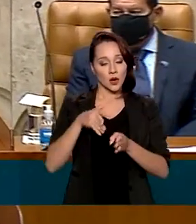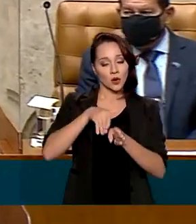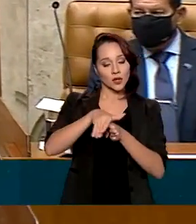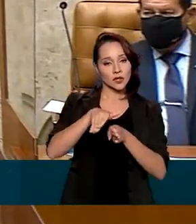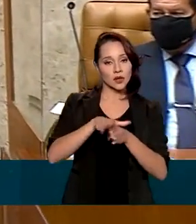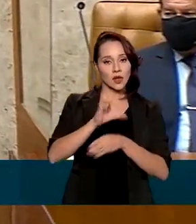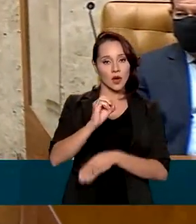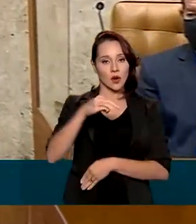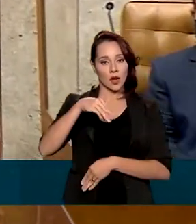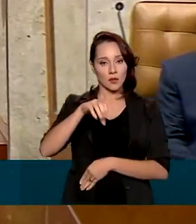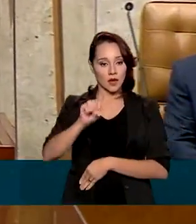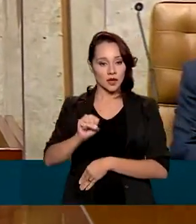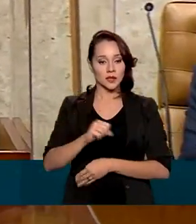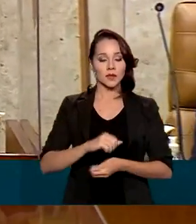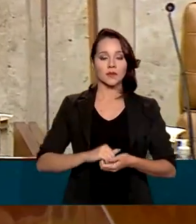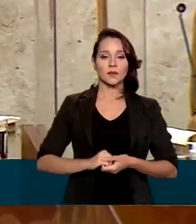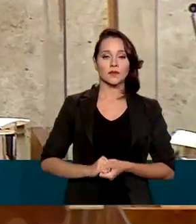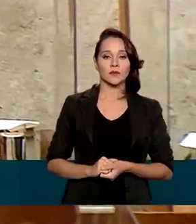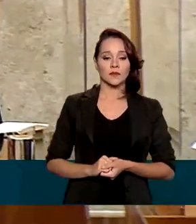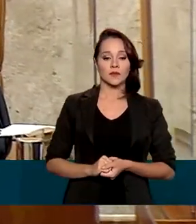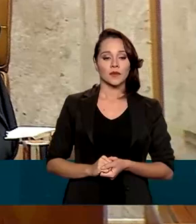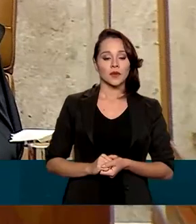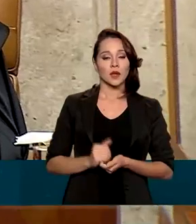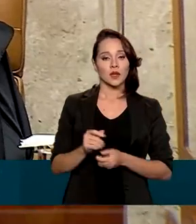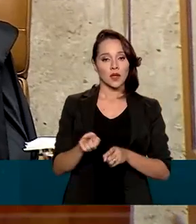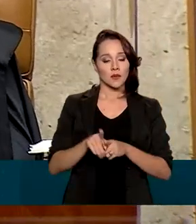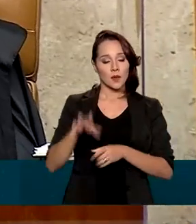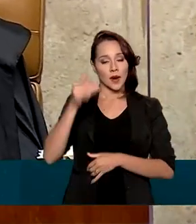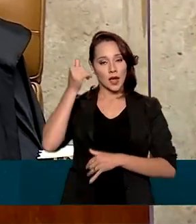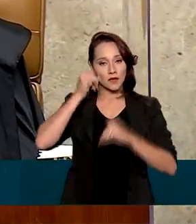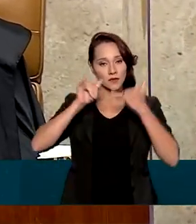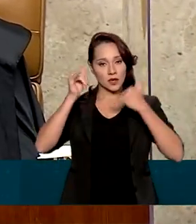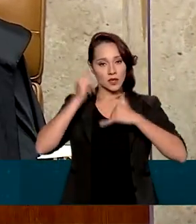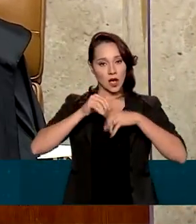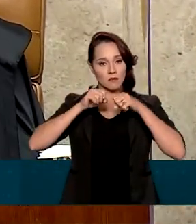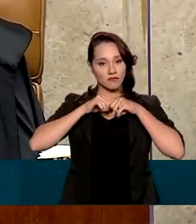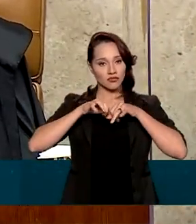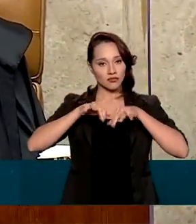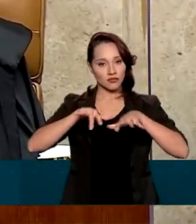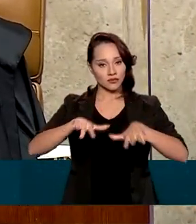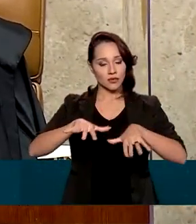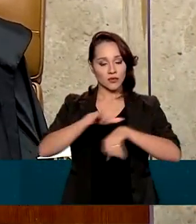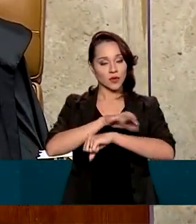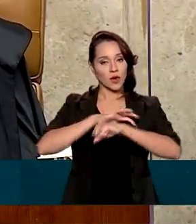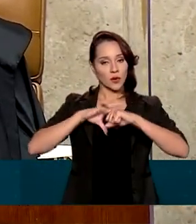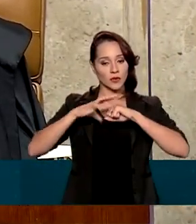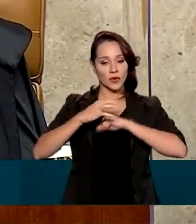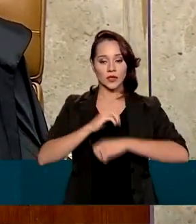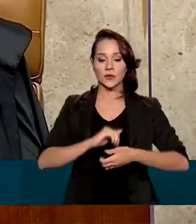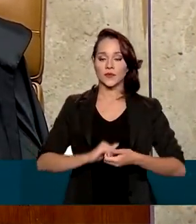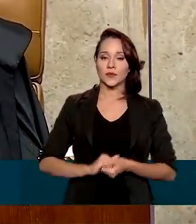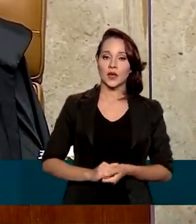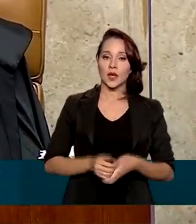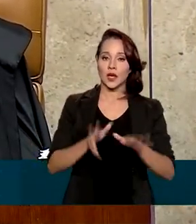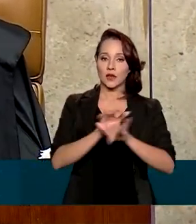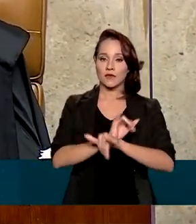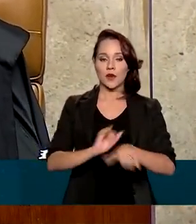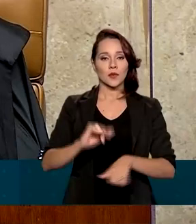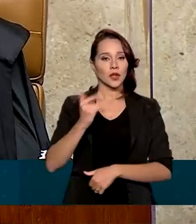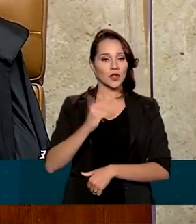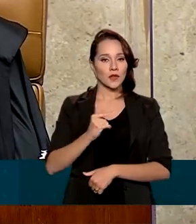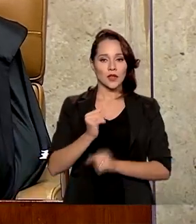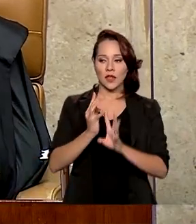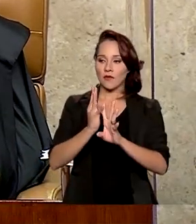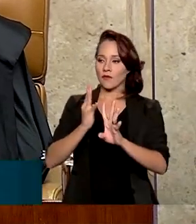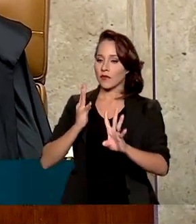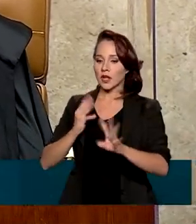da Organização Mundial da Saúde e com medida preventiva à propagação da Covid-19, informo que não haverá